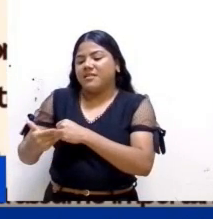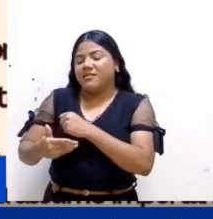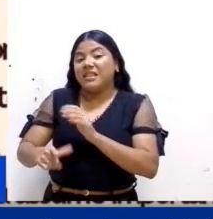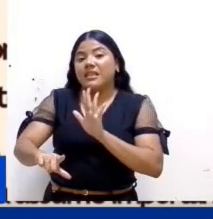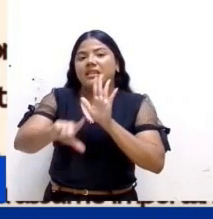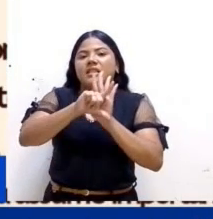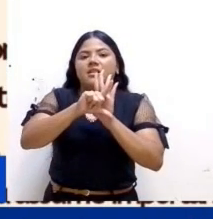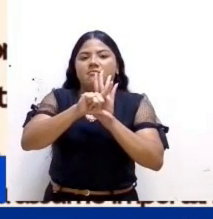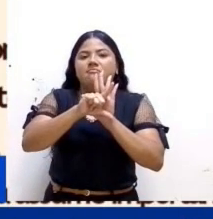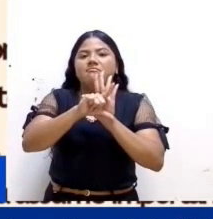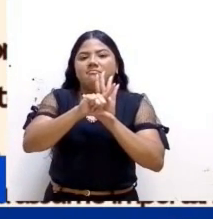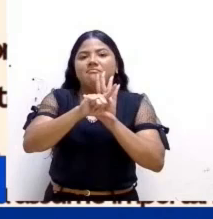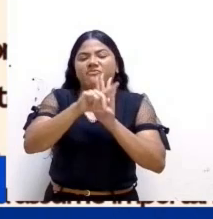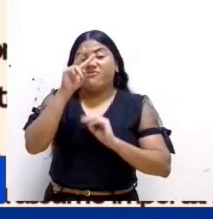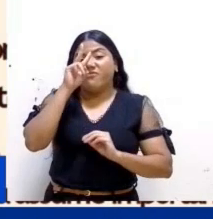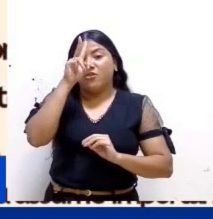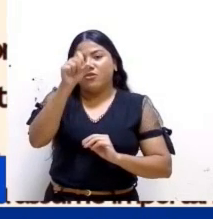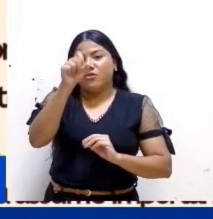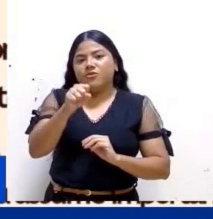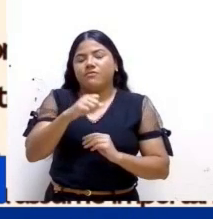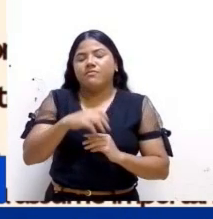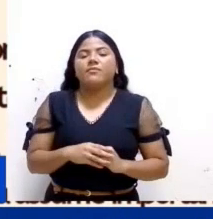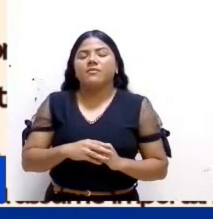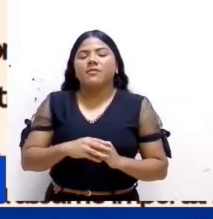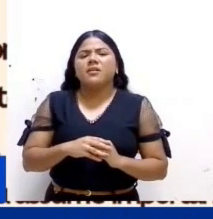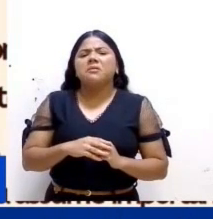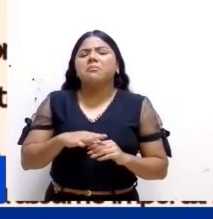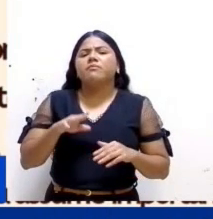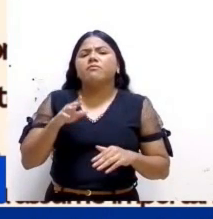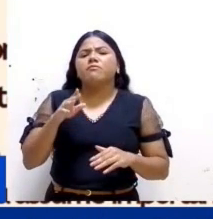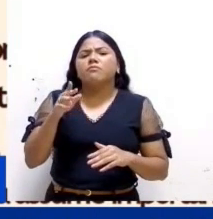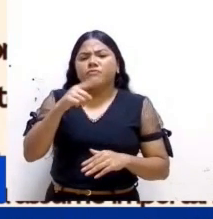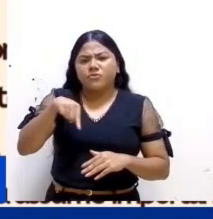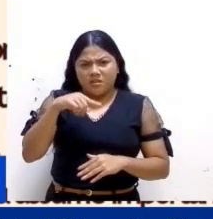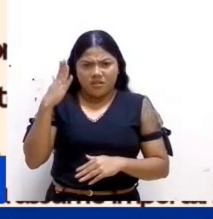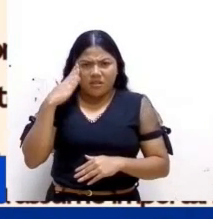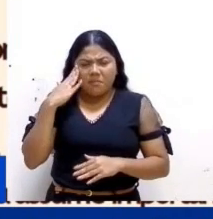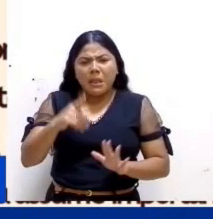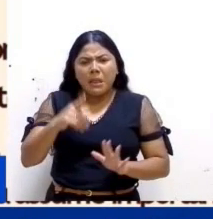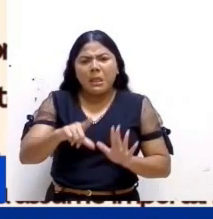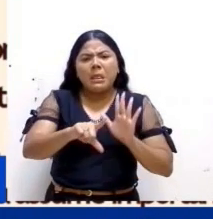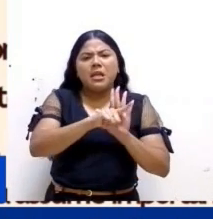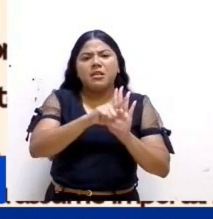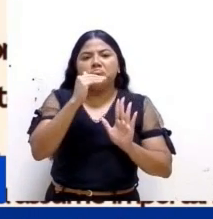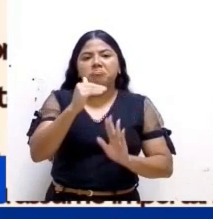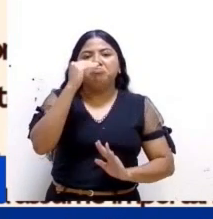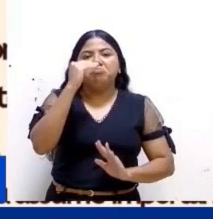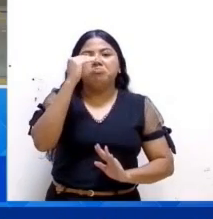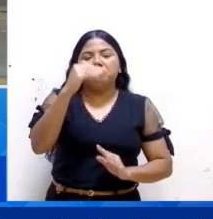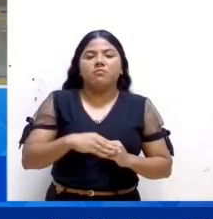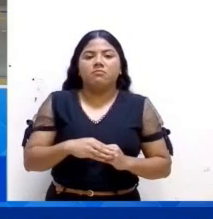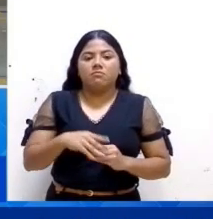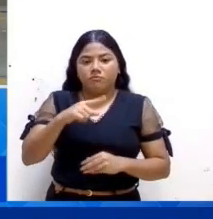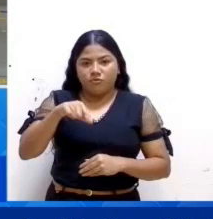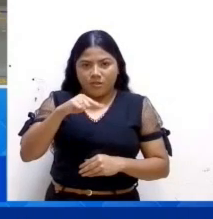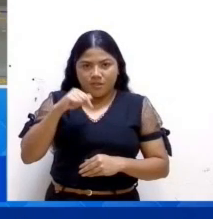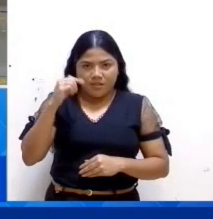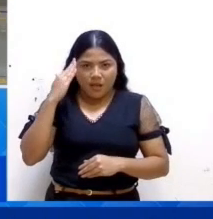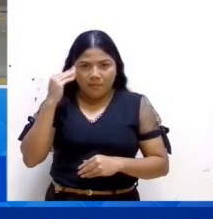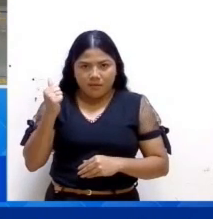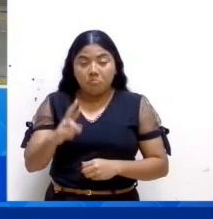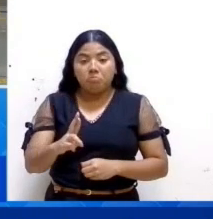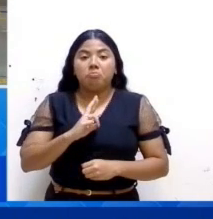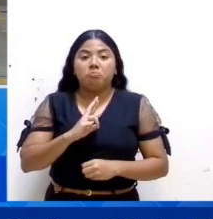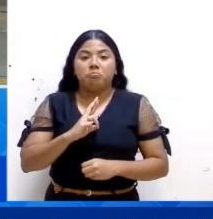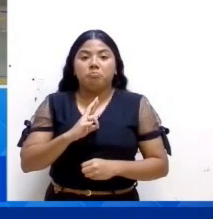país. Vocês sabem na qual tela, é a maior lei? Na tela, de fundo branco com o título o Proteção das Famílias. Qual é? Alguém poderia me dizer? A